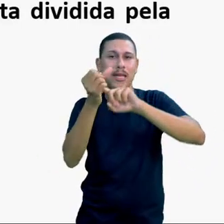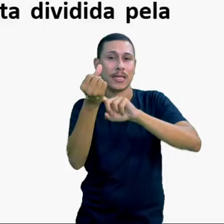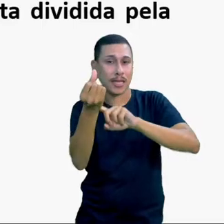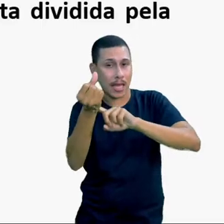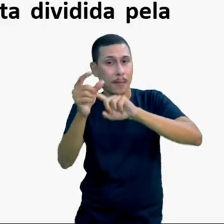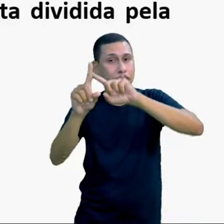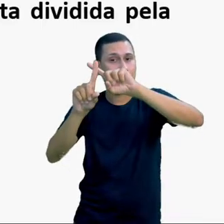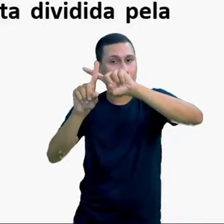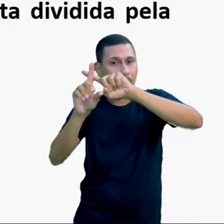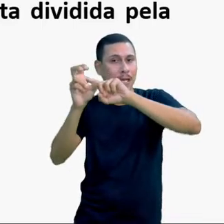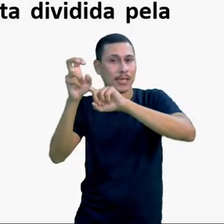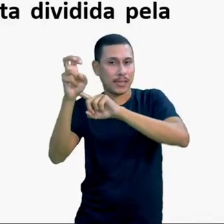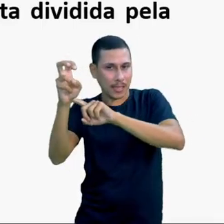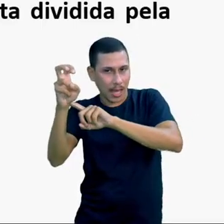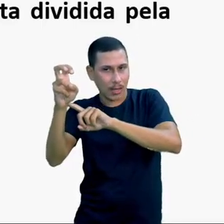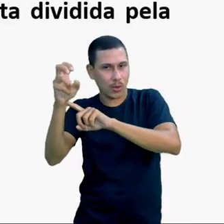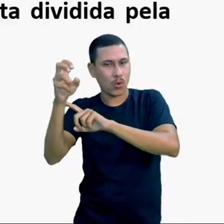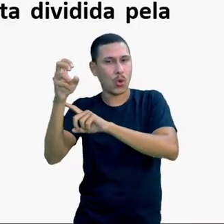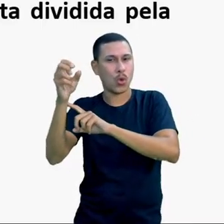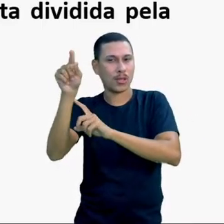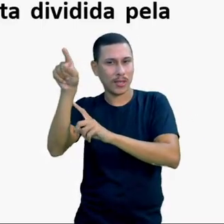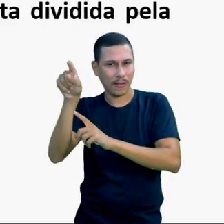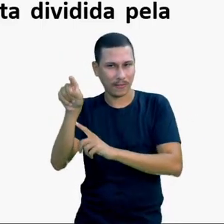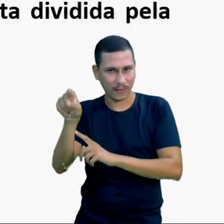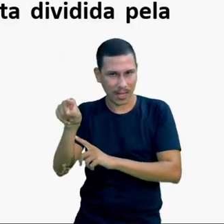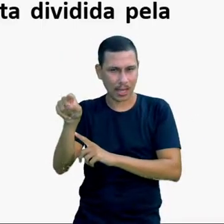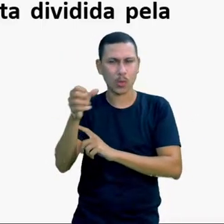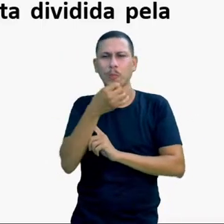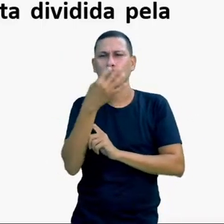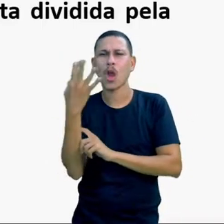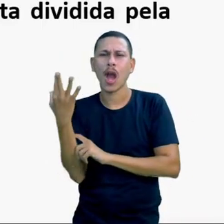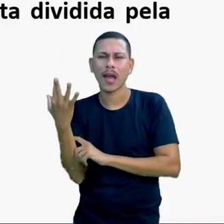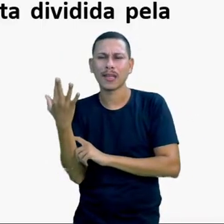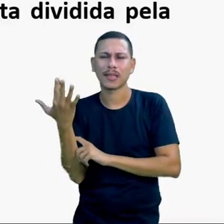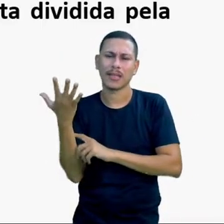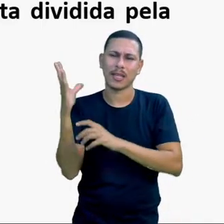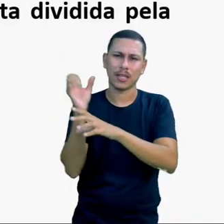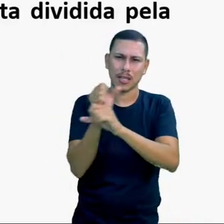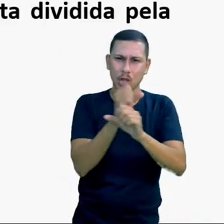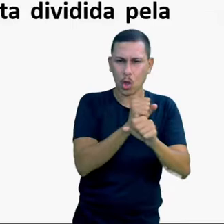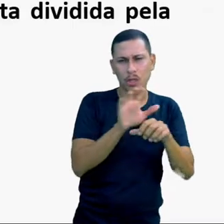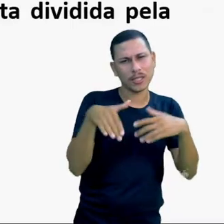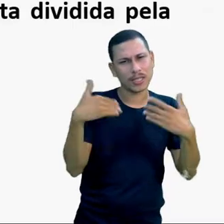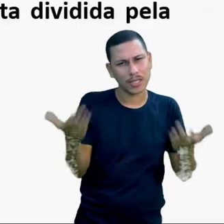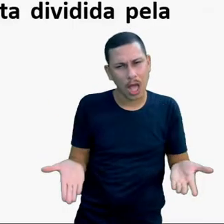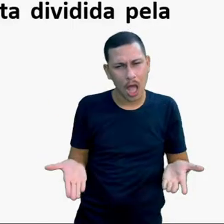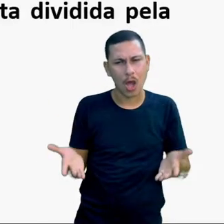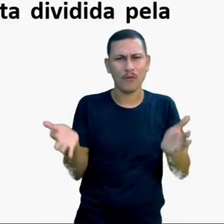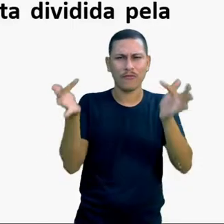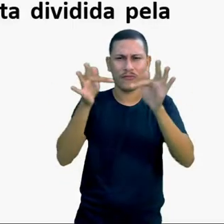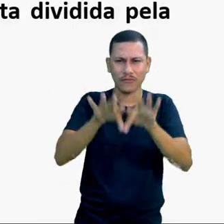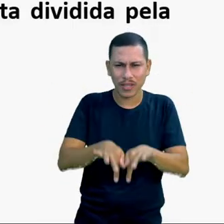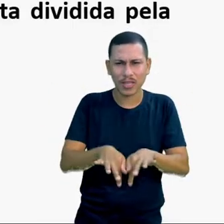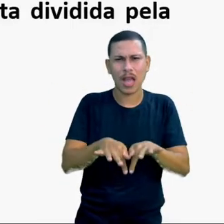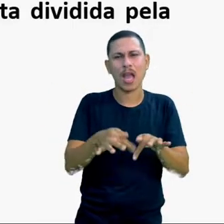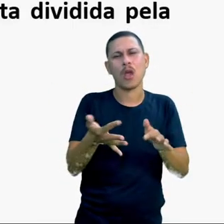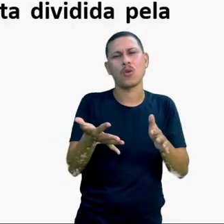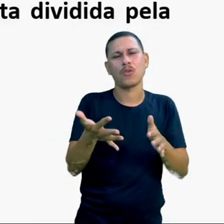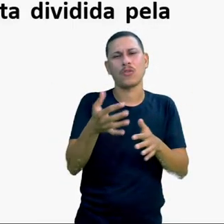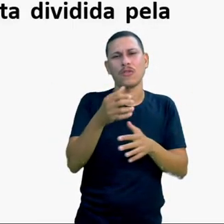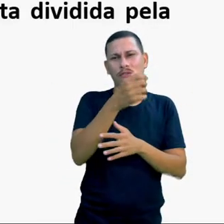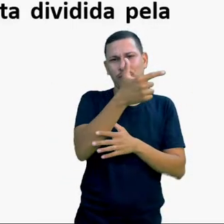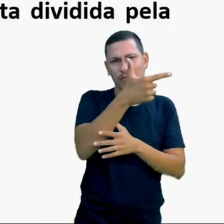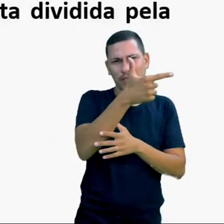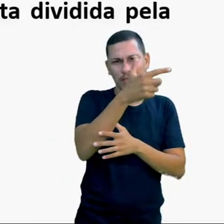6 mais 5 dividido pela quantidade de notas. Então, a média final divide-se por